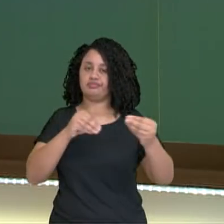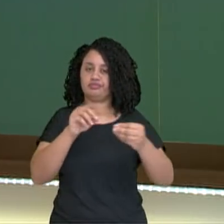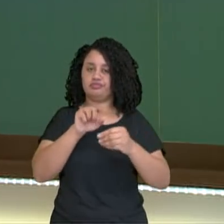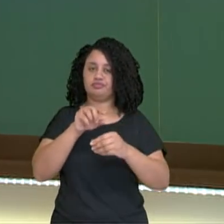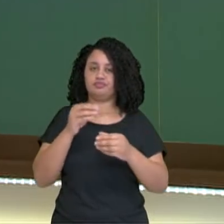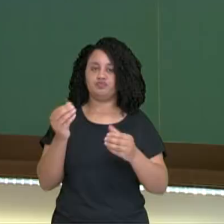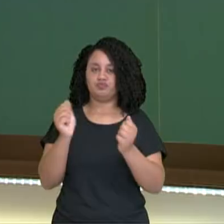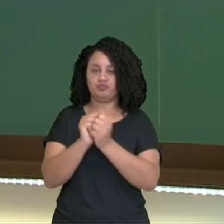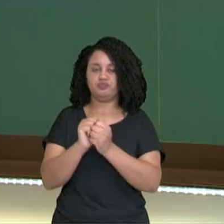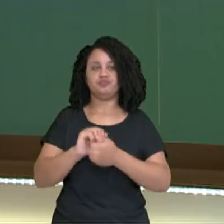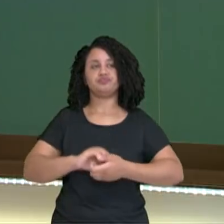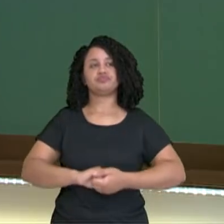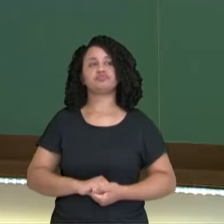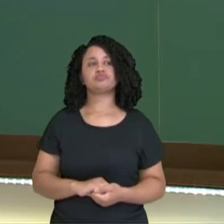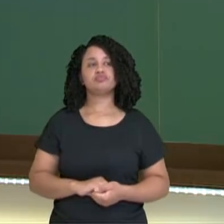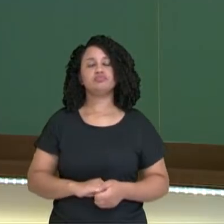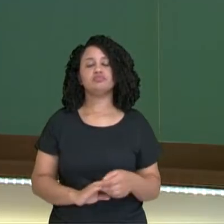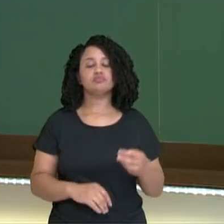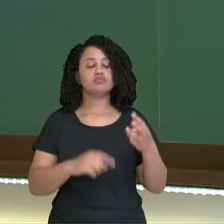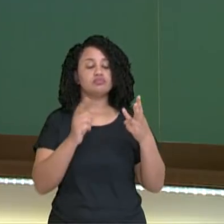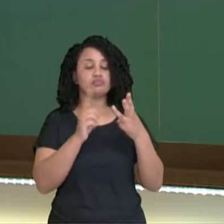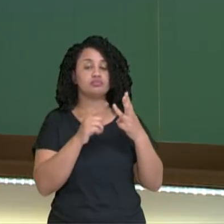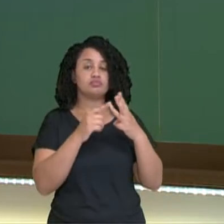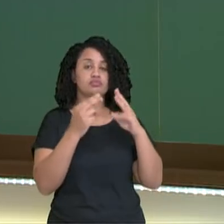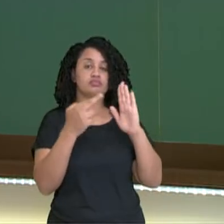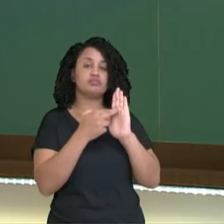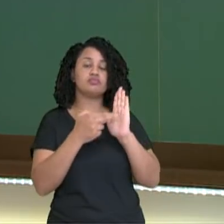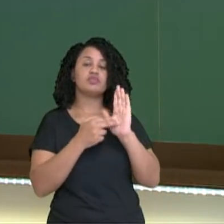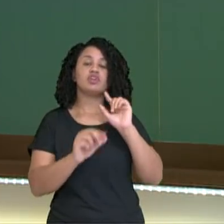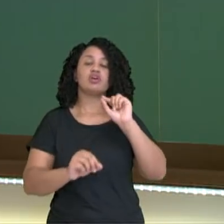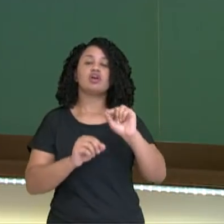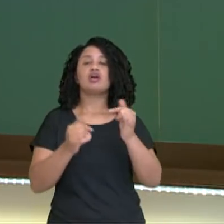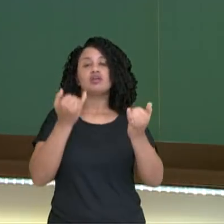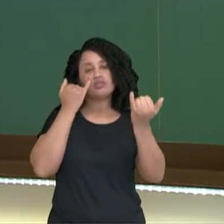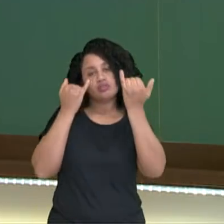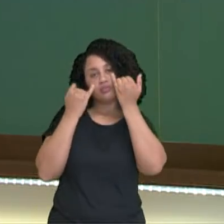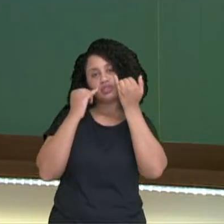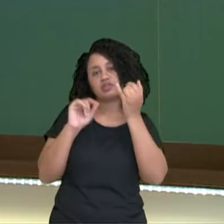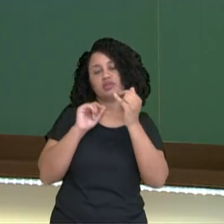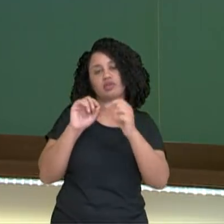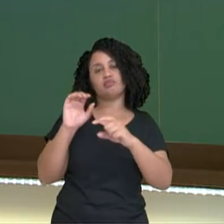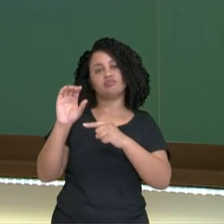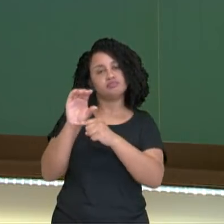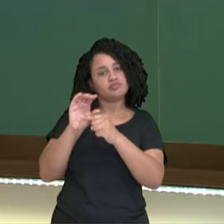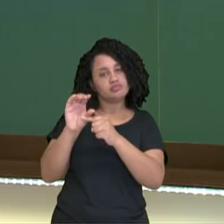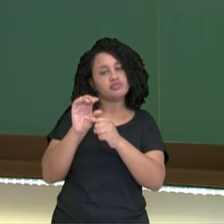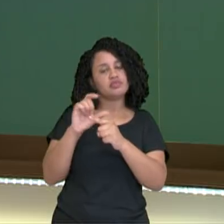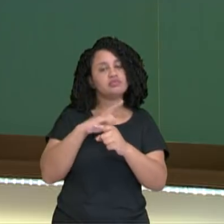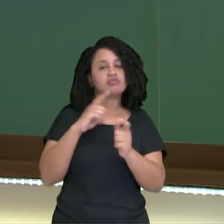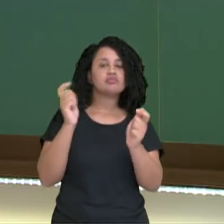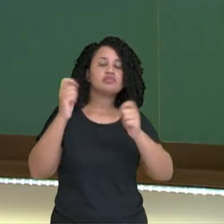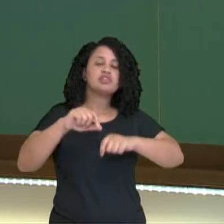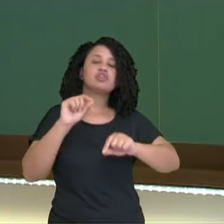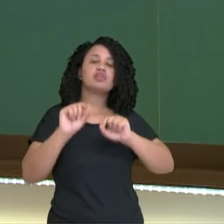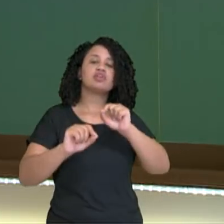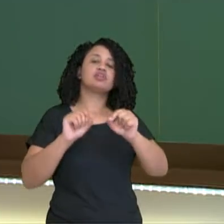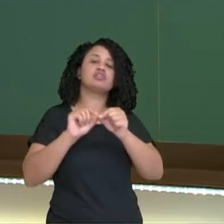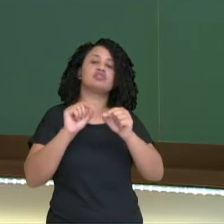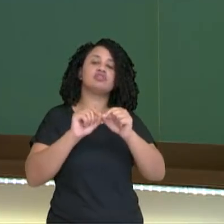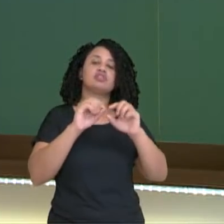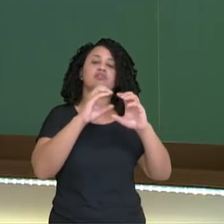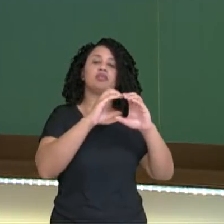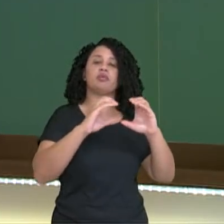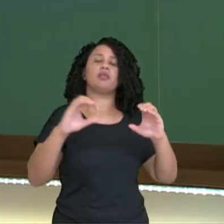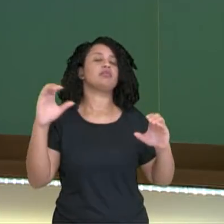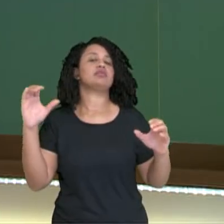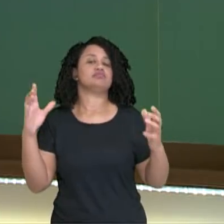O terceiro postulado nos informa que o carbono tem a possibilidade de formar encadeamento. O